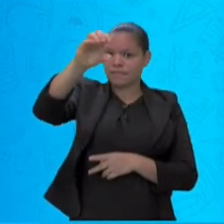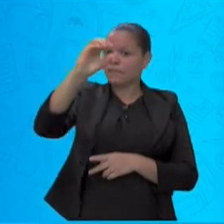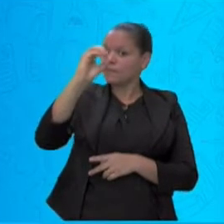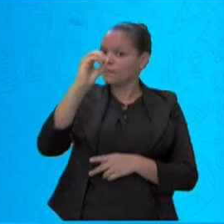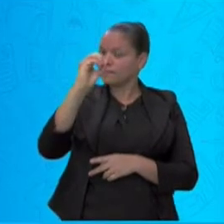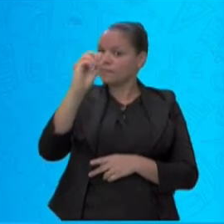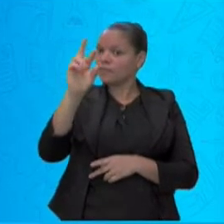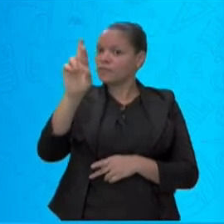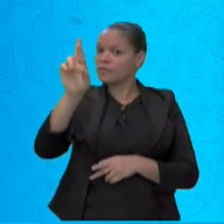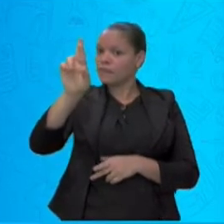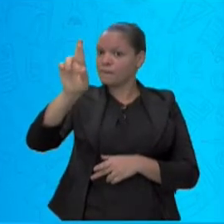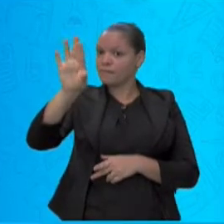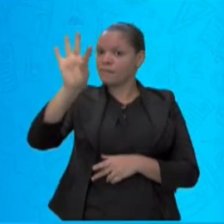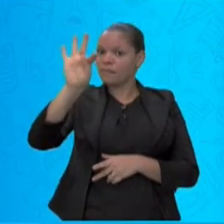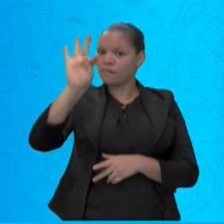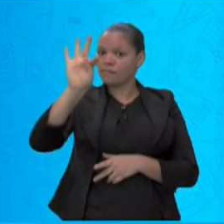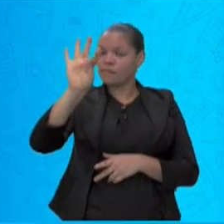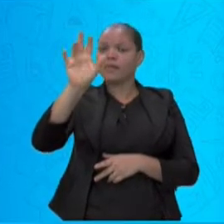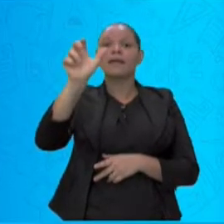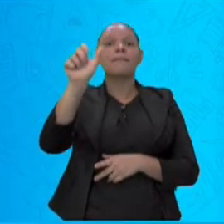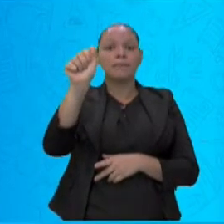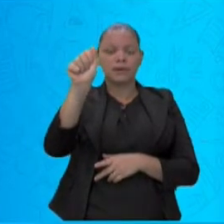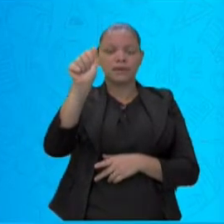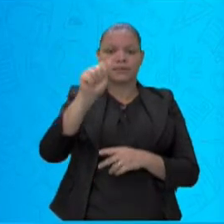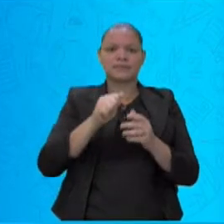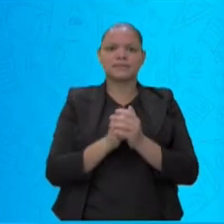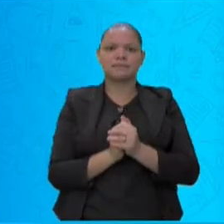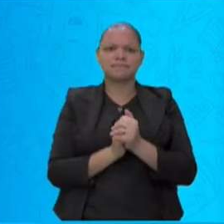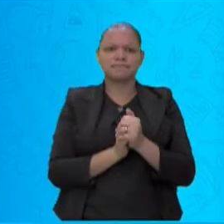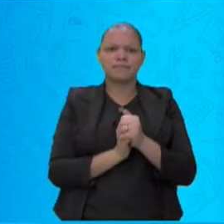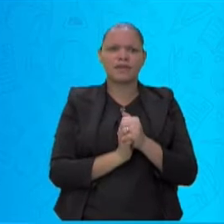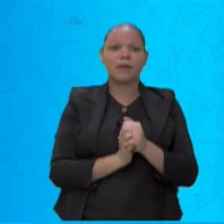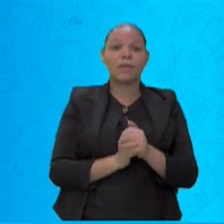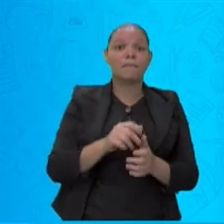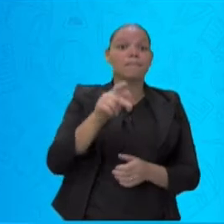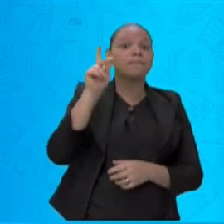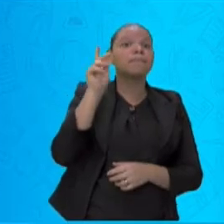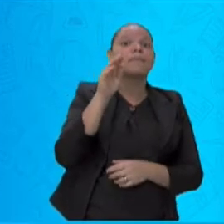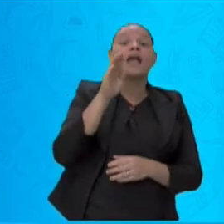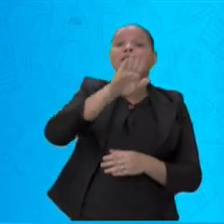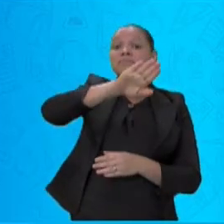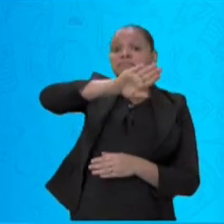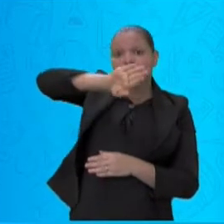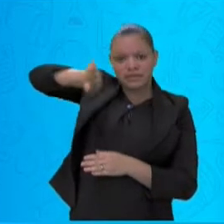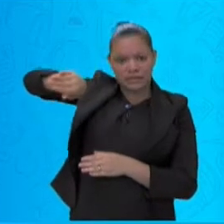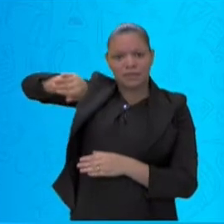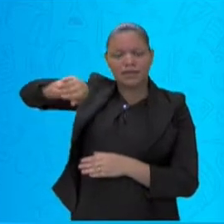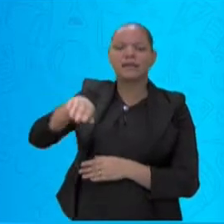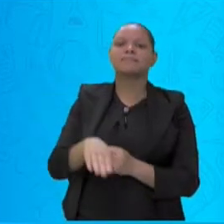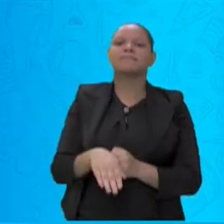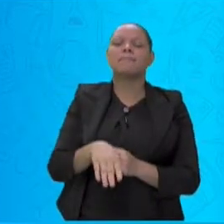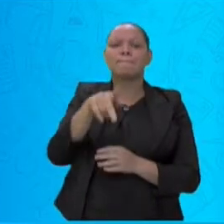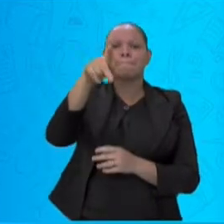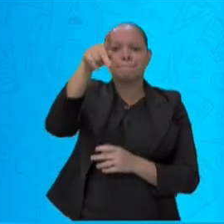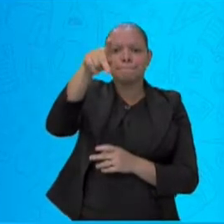O R ao lado do T. Você pode notar que quando nós separar as